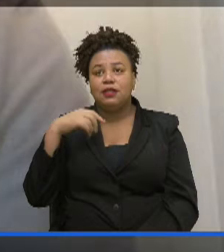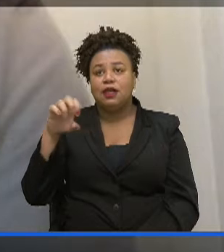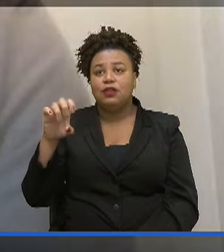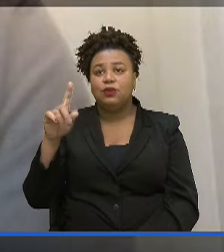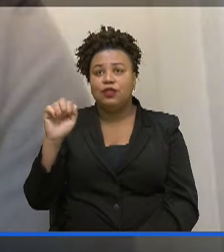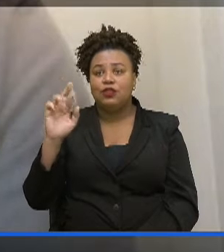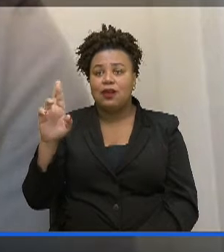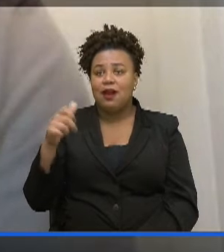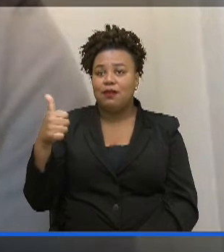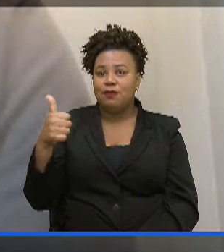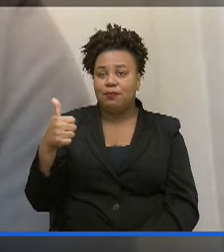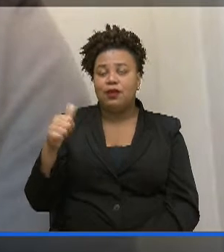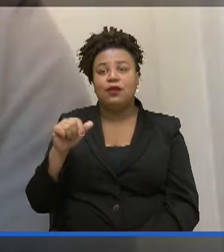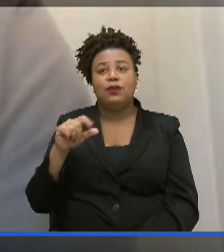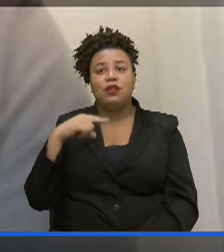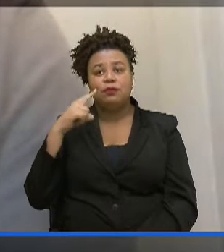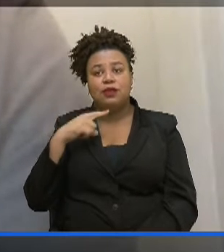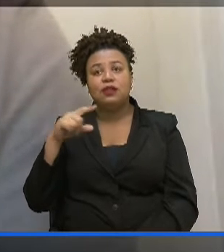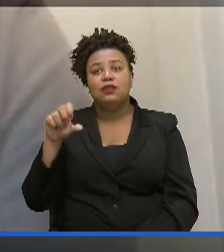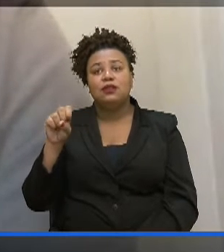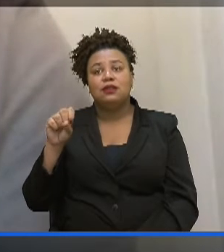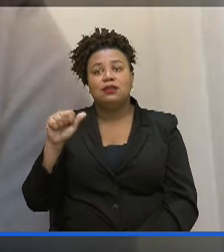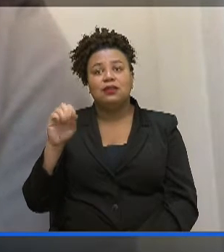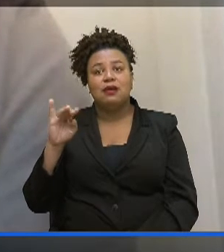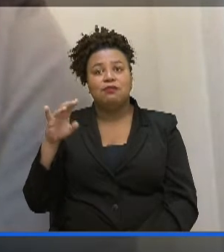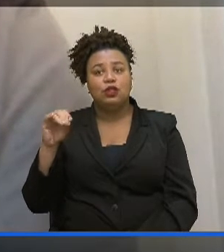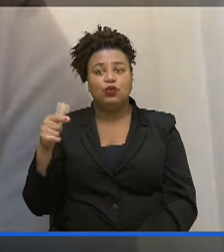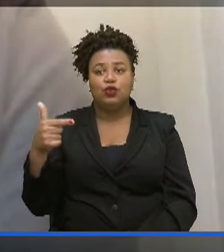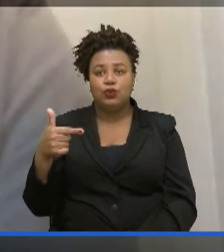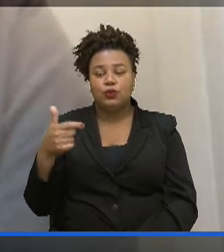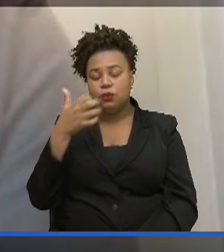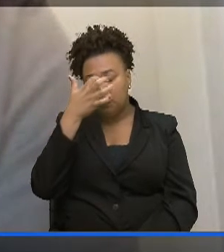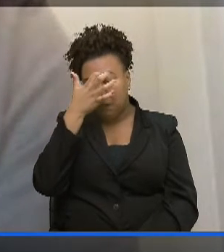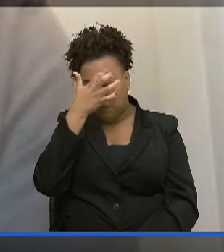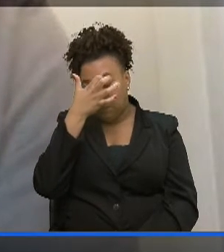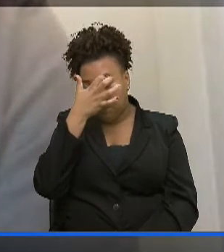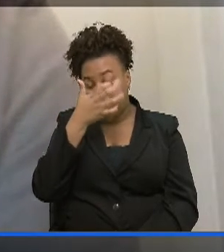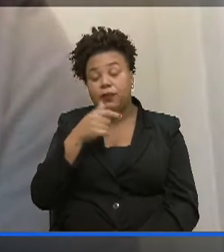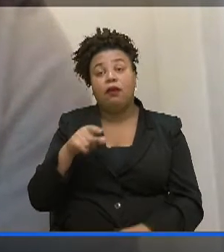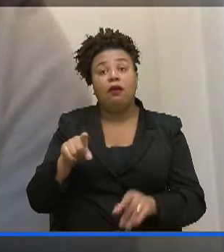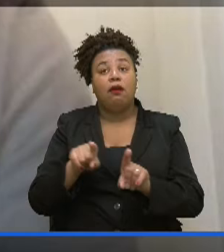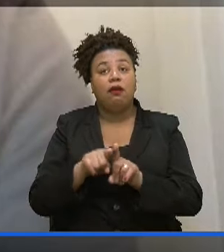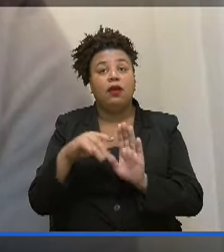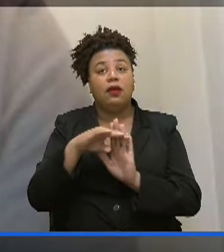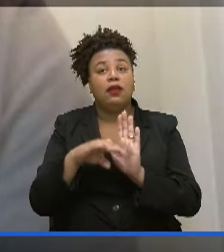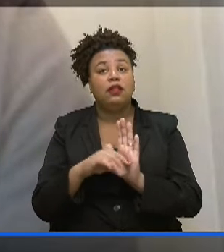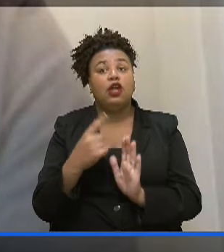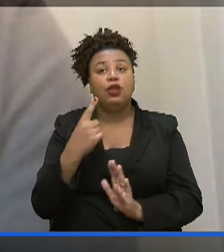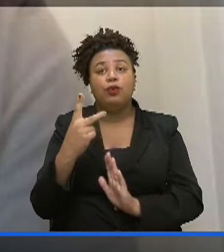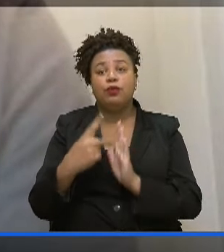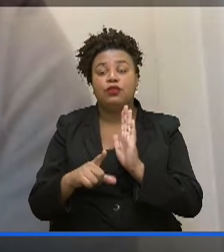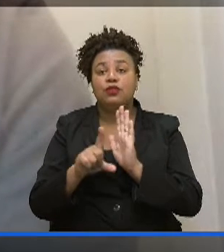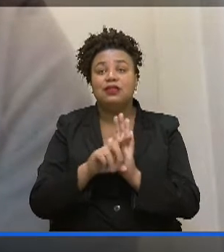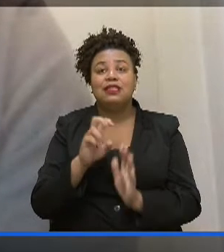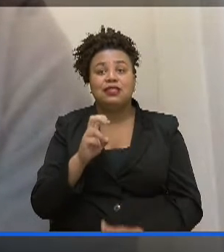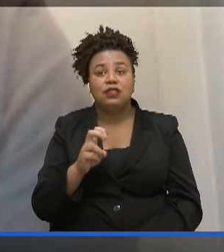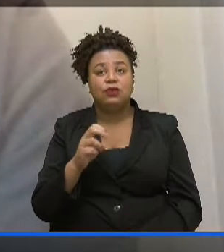é o primeiro e deputado Elisandro Sabino é o segundo. Item 1, projeto de lei